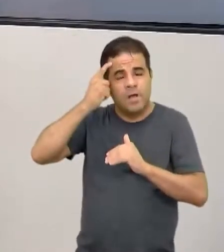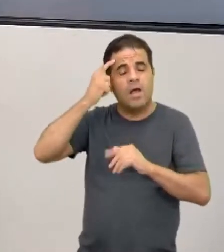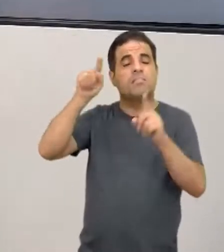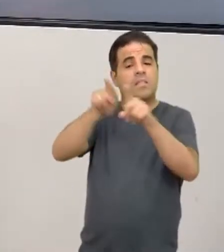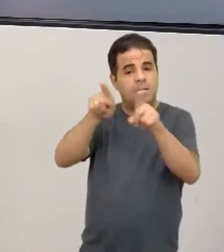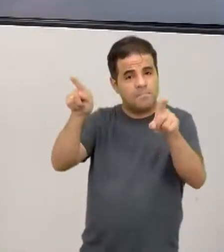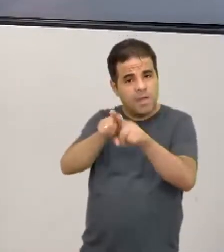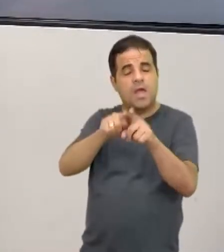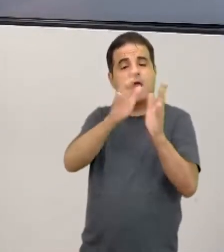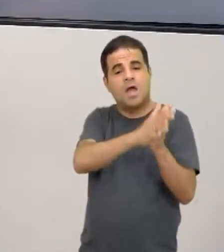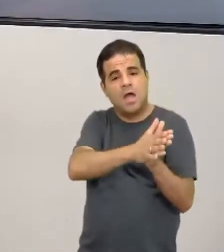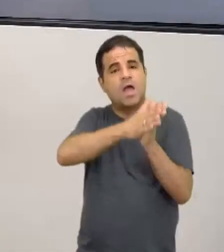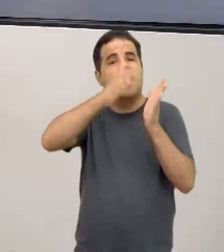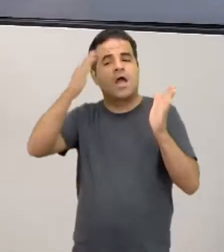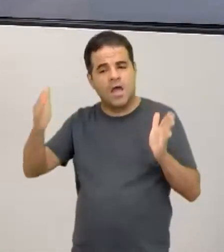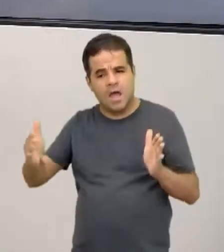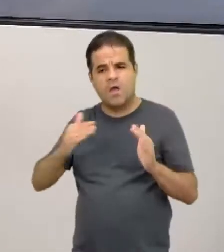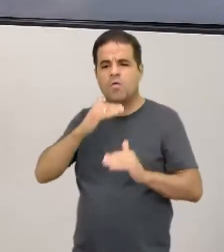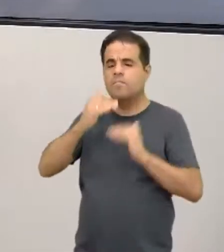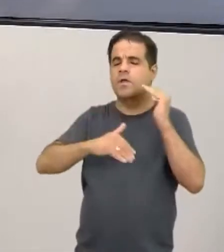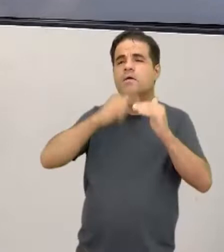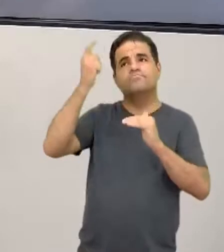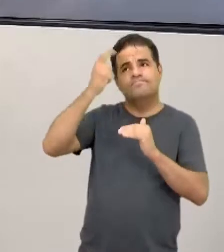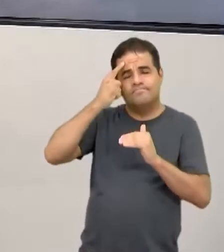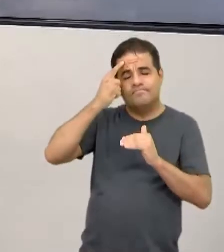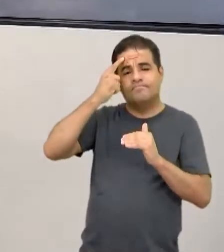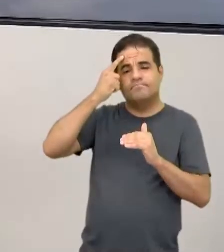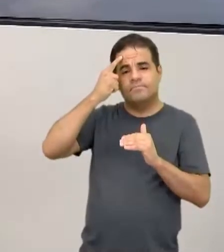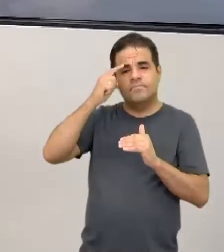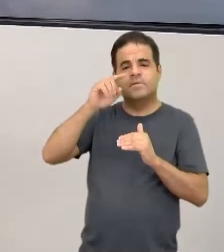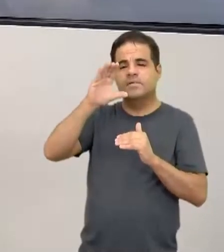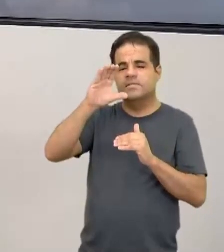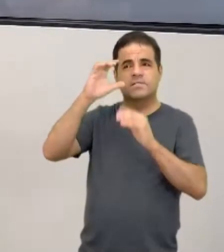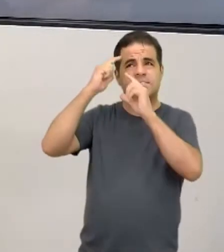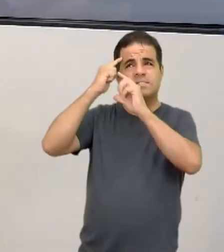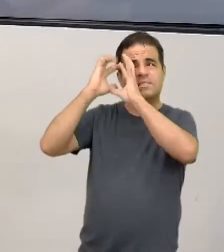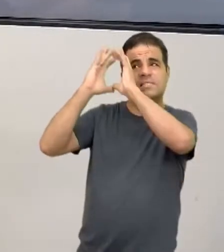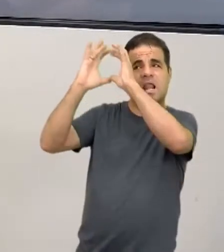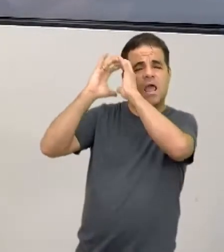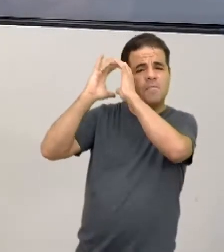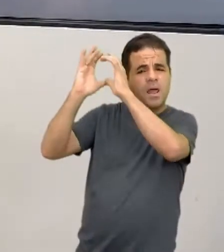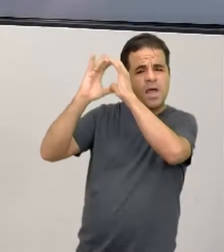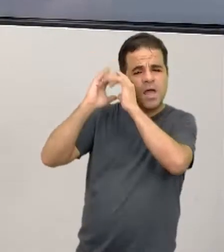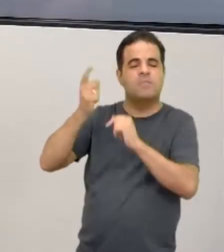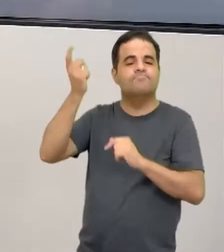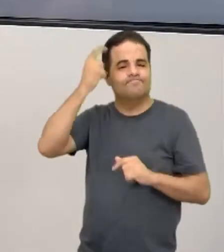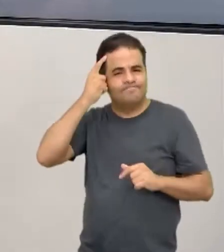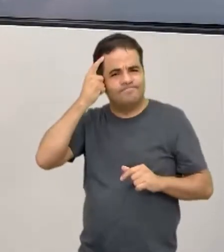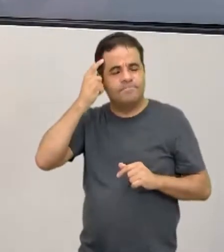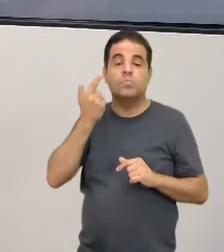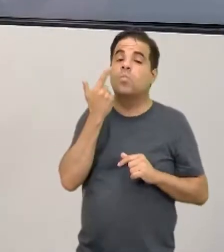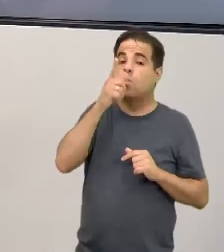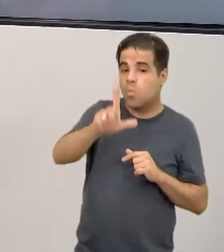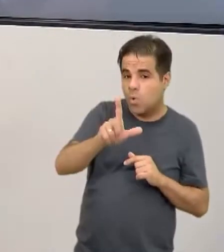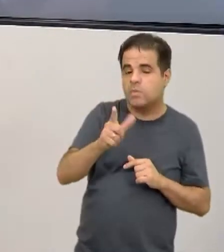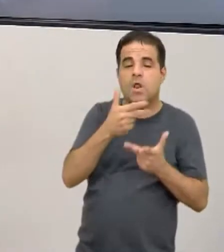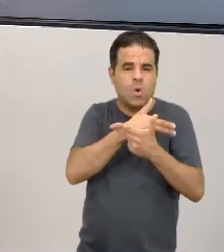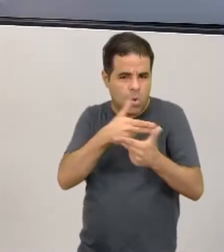mas também o aumento do volume e da massa cerebral nesse sentido. E aí uma outra coisa que vem